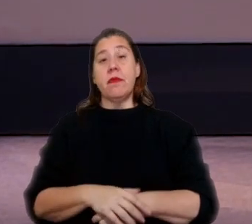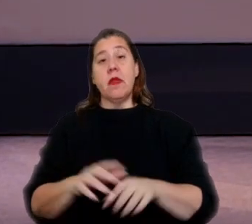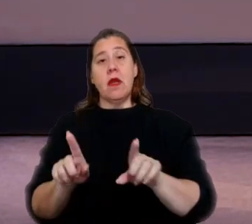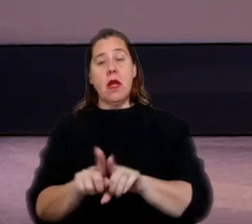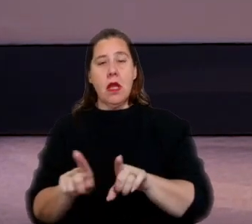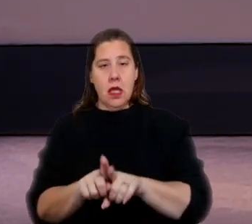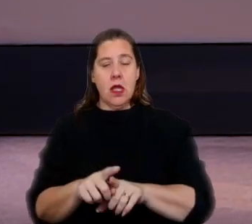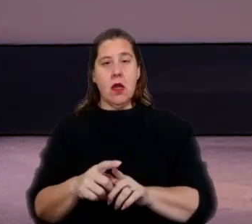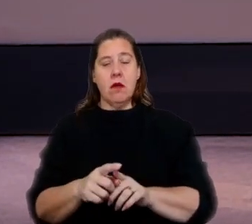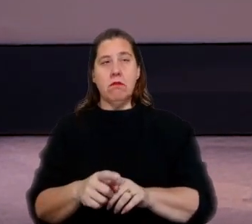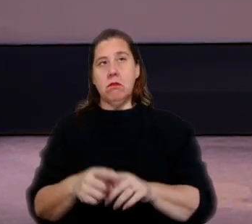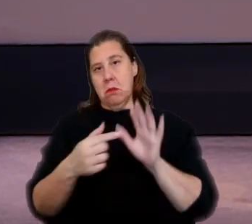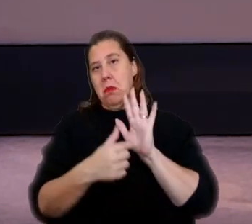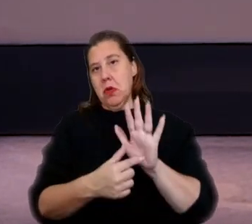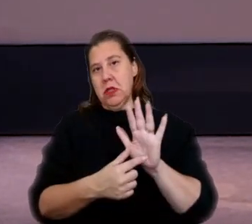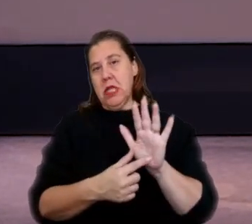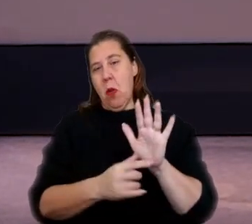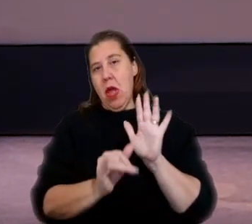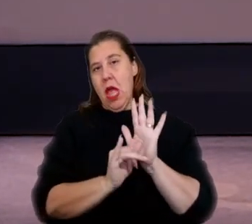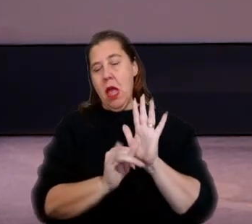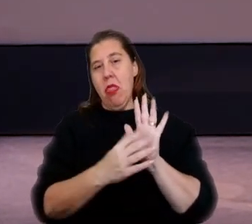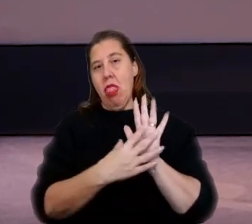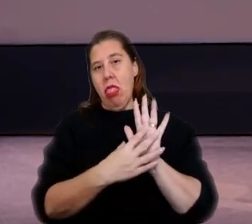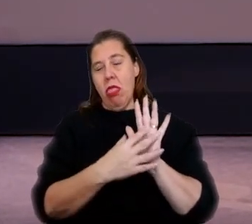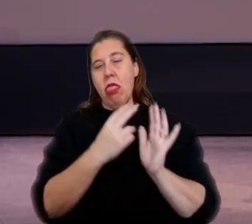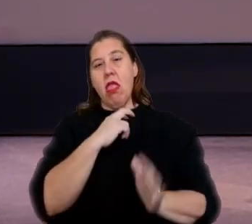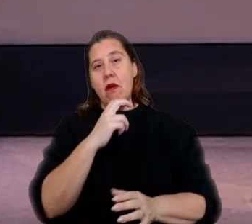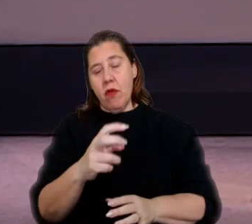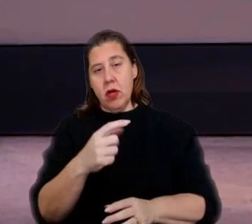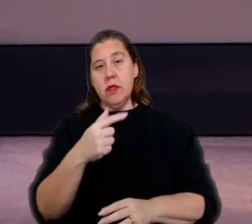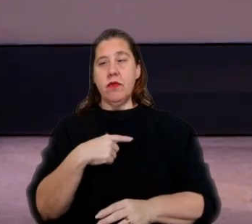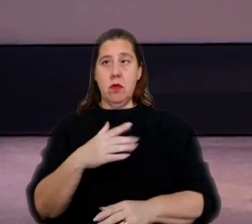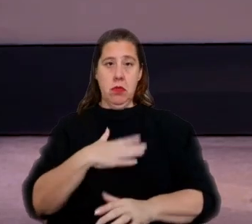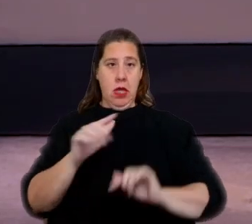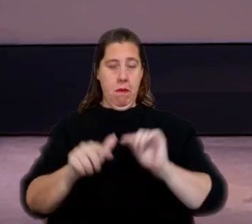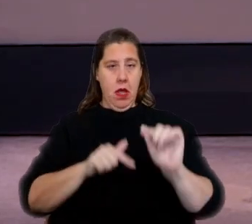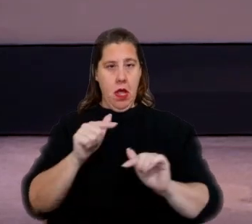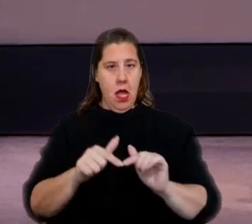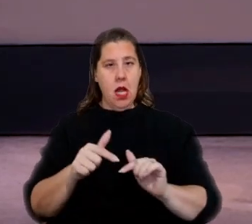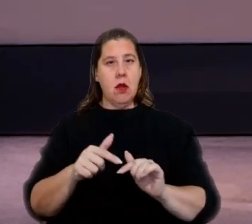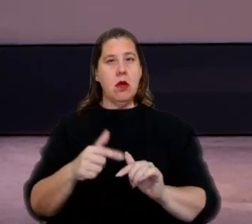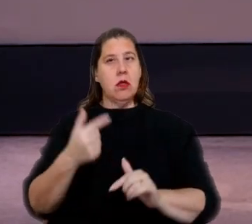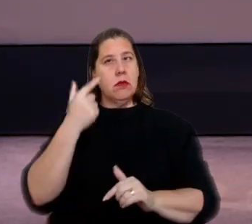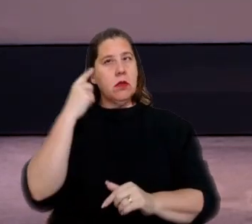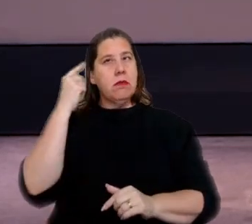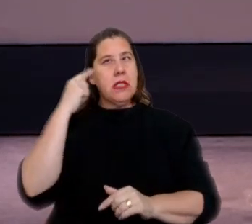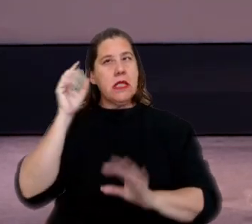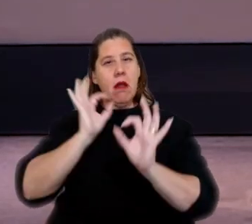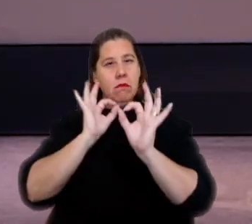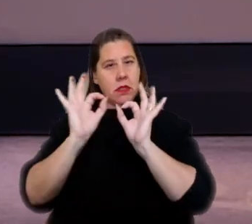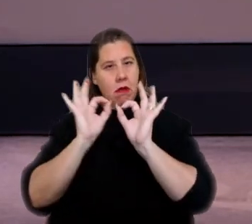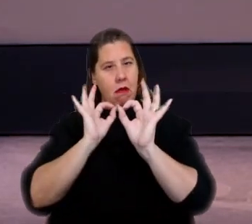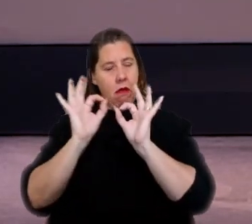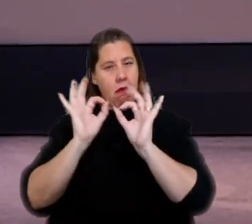E assim, queria dizer que eu peguei o exemplo da voz, porque foi esse trabalho que me levou para a